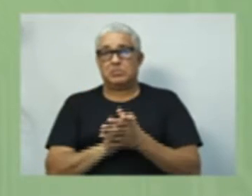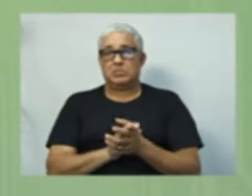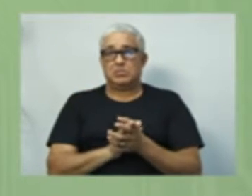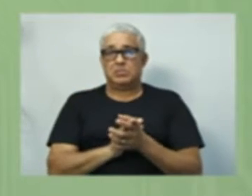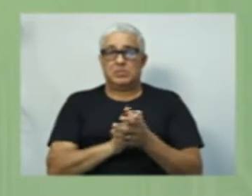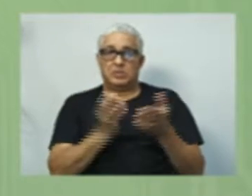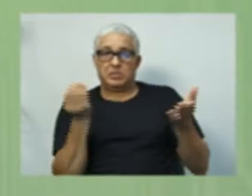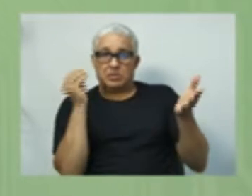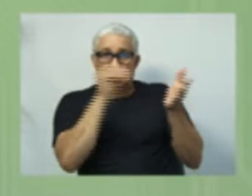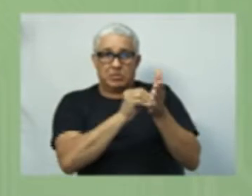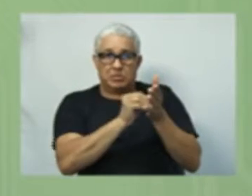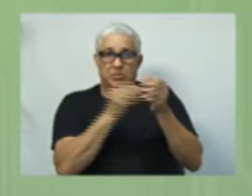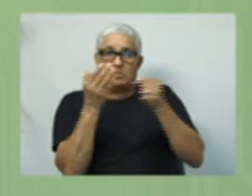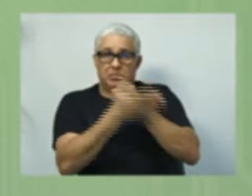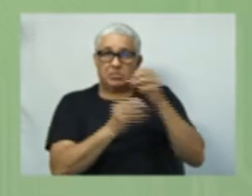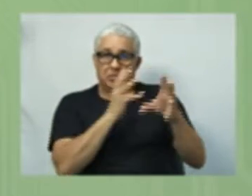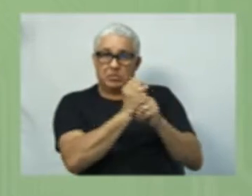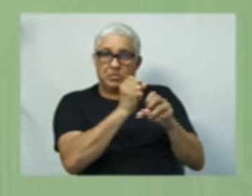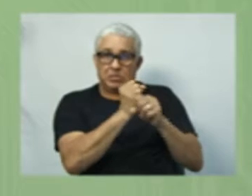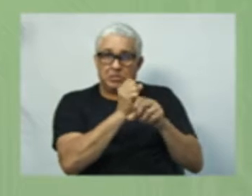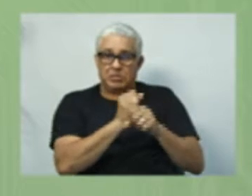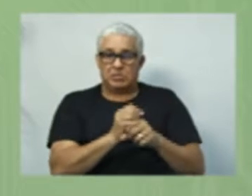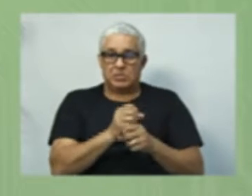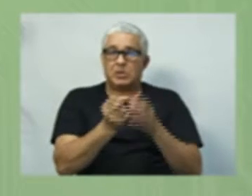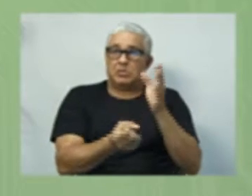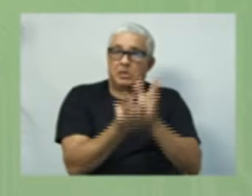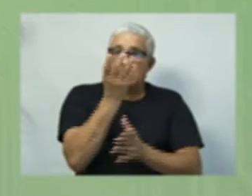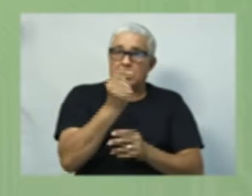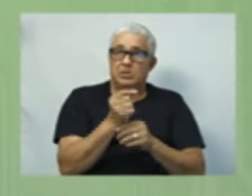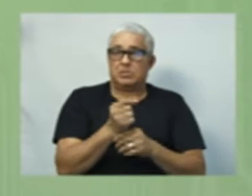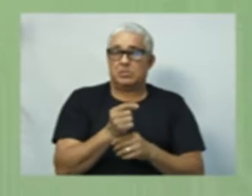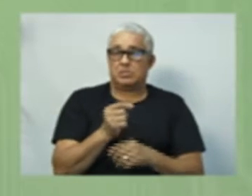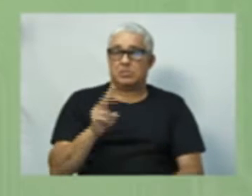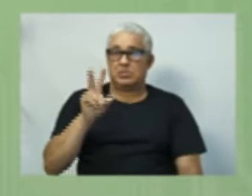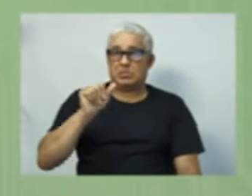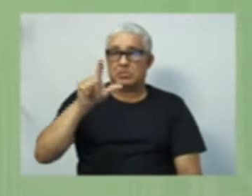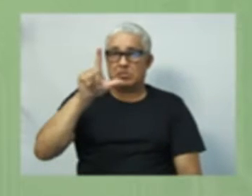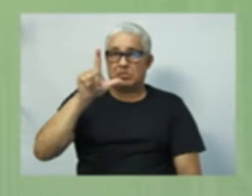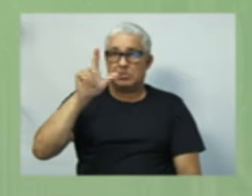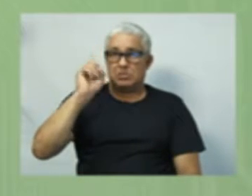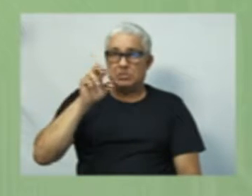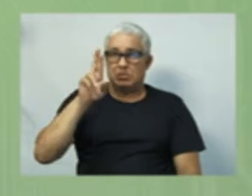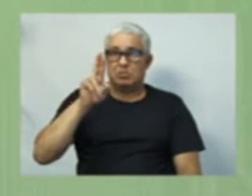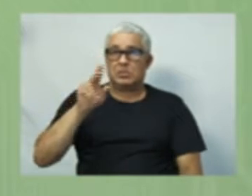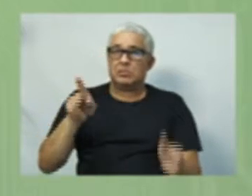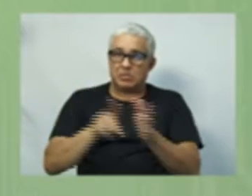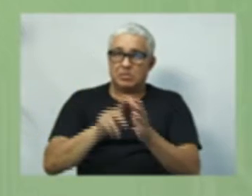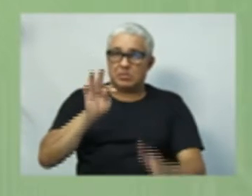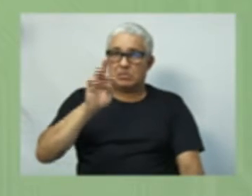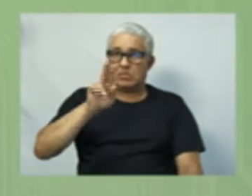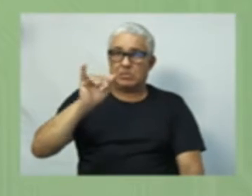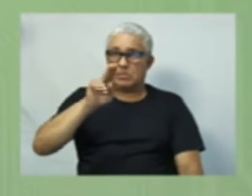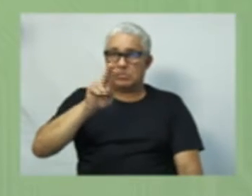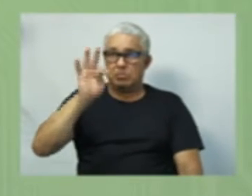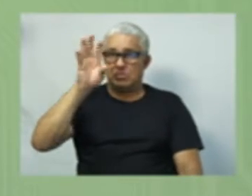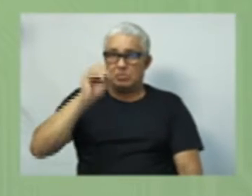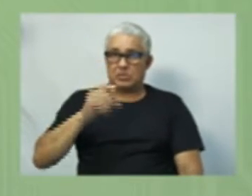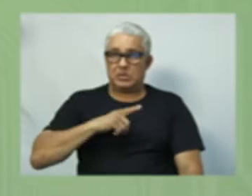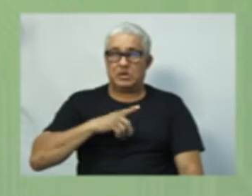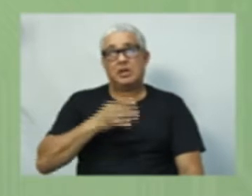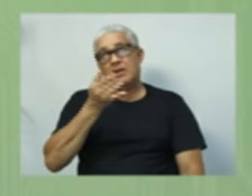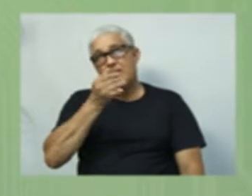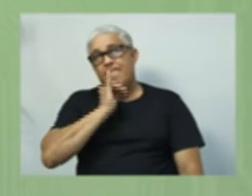sobre a base de cálculo, estabelece o valor do tributo. Então, por exemplo, nós temos lá um